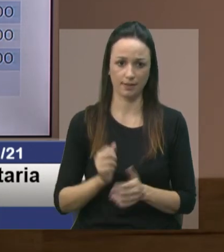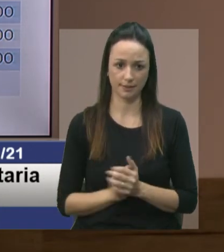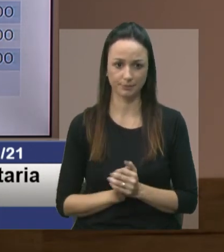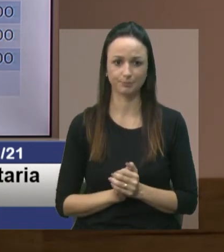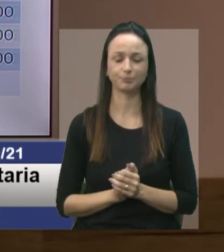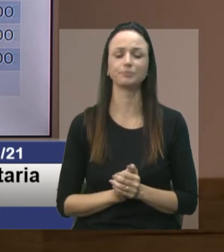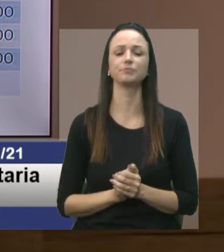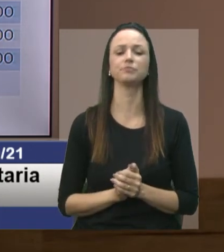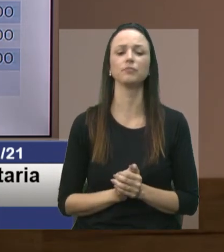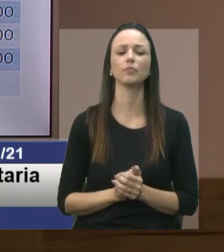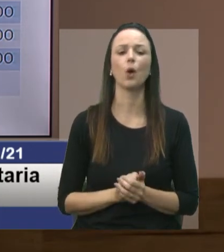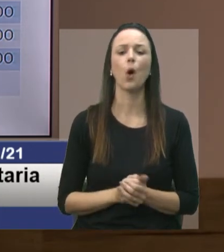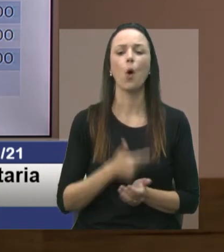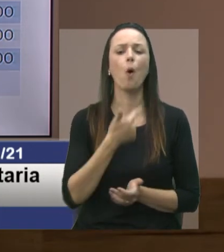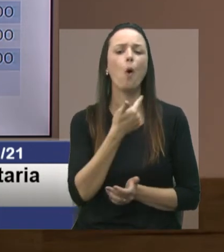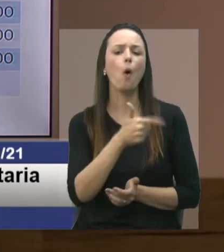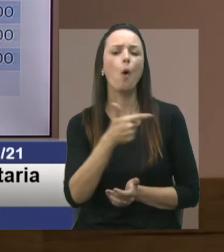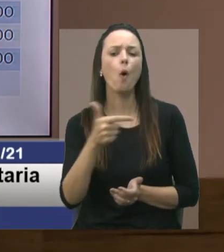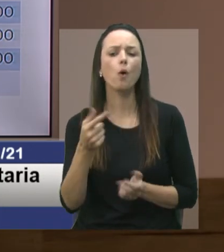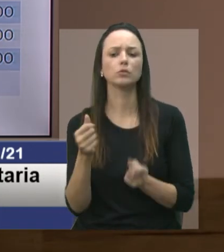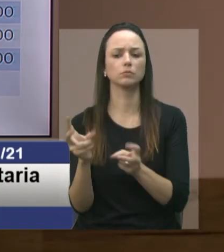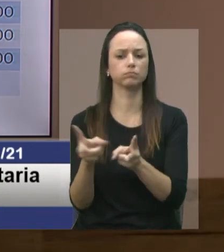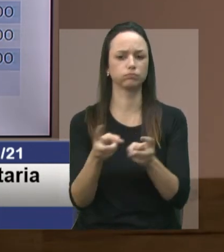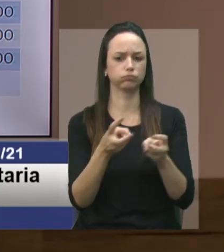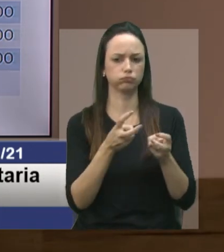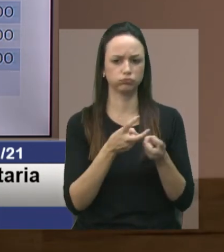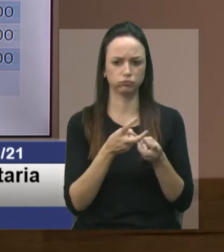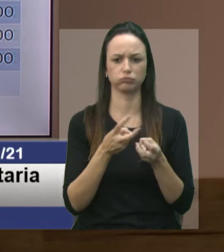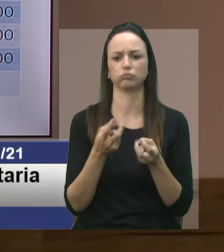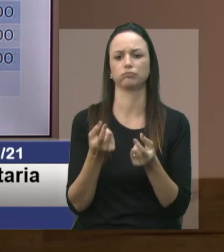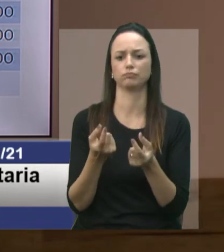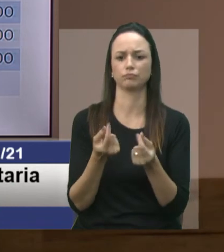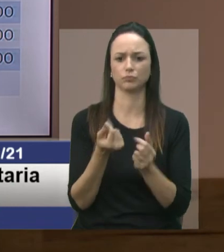R$ 366.017.935. Outras receitas correntes,